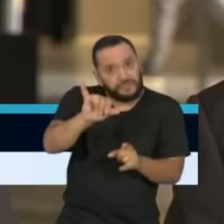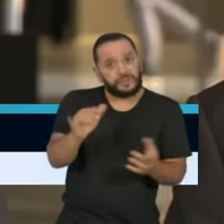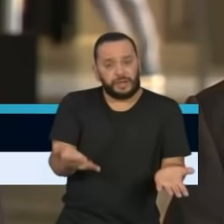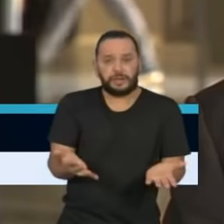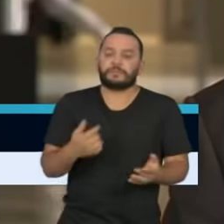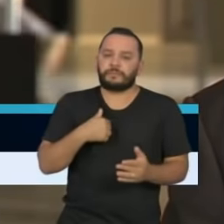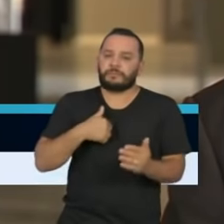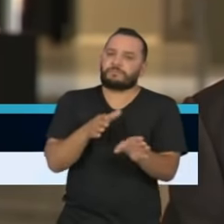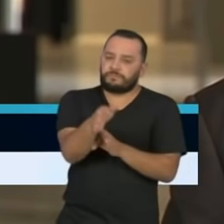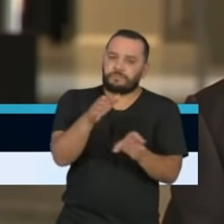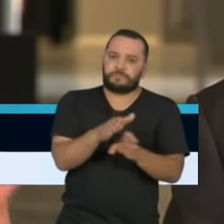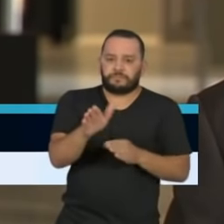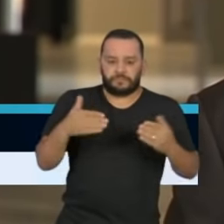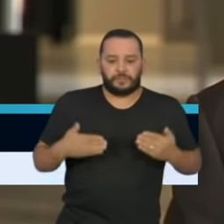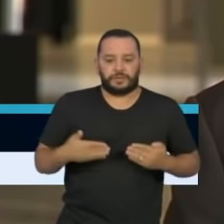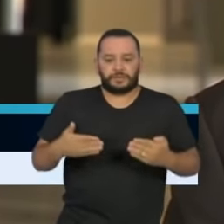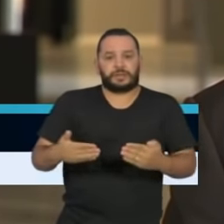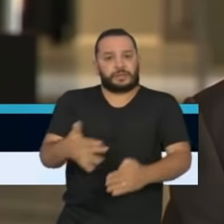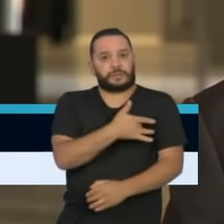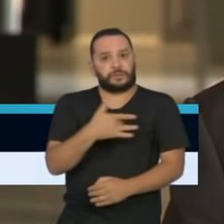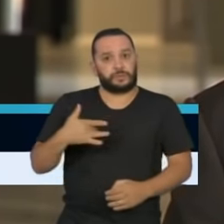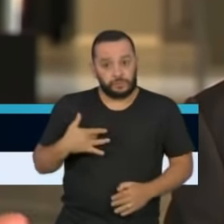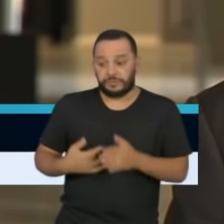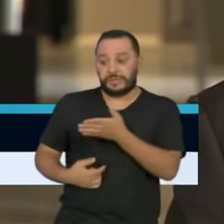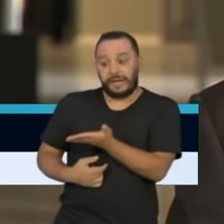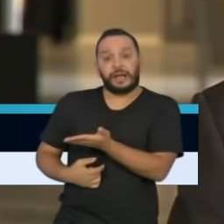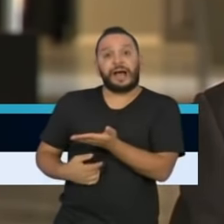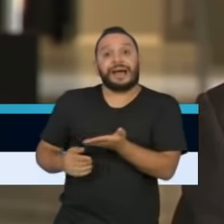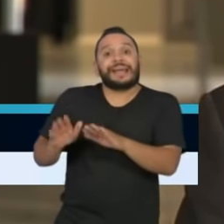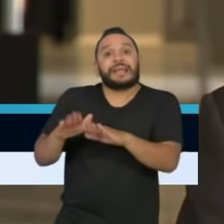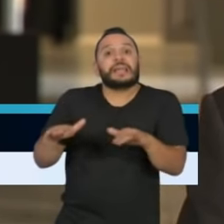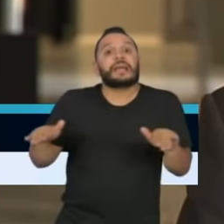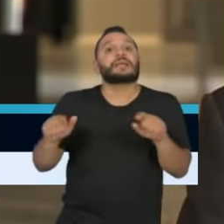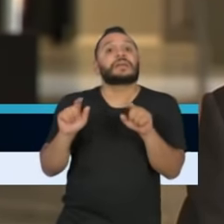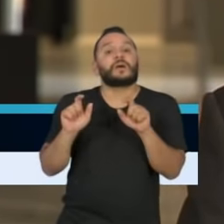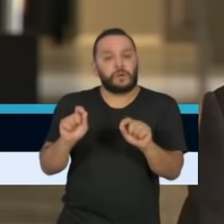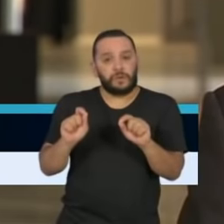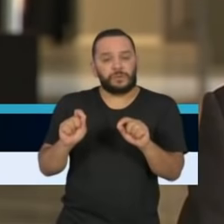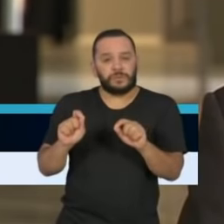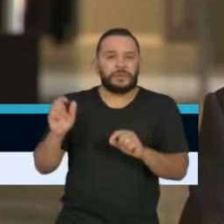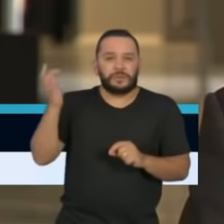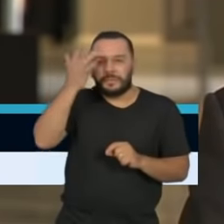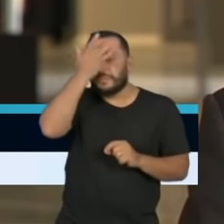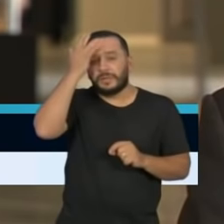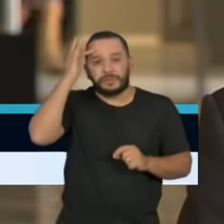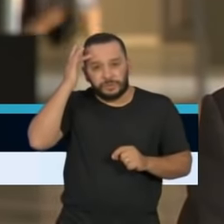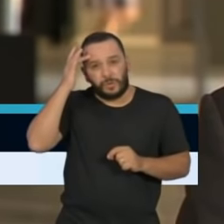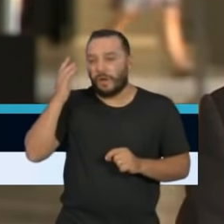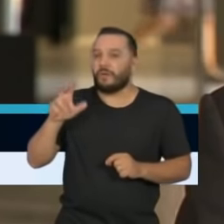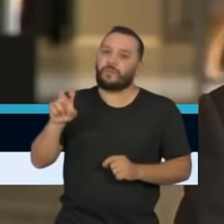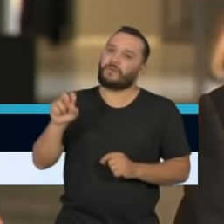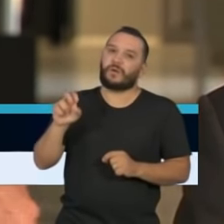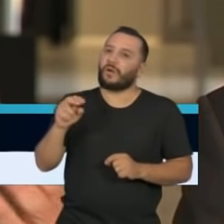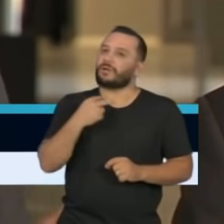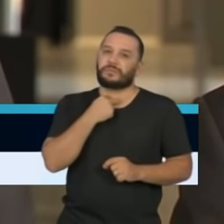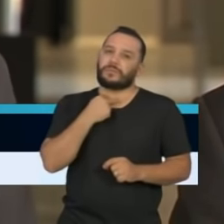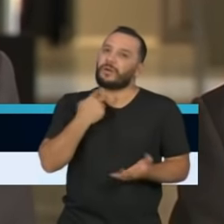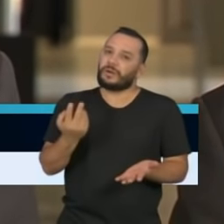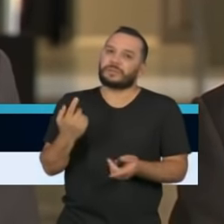do Ministério da Saúde que essas crianças elas fiquem com pessoas que não sejam avós, justamente